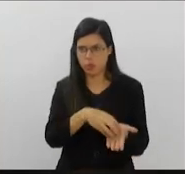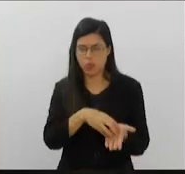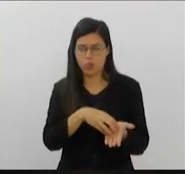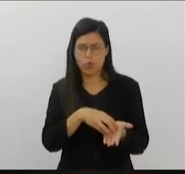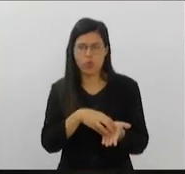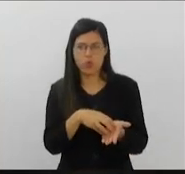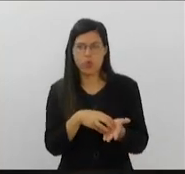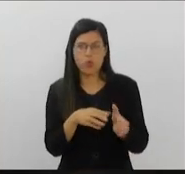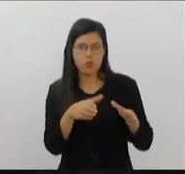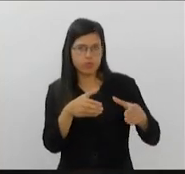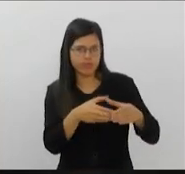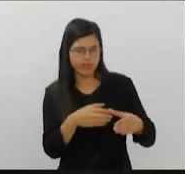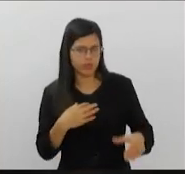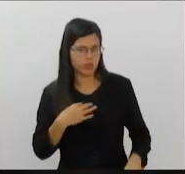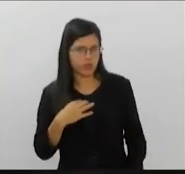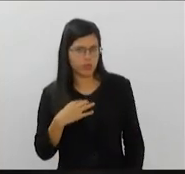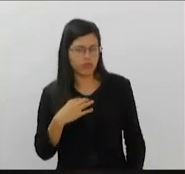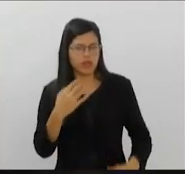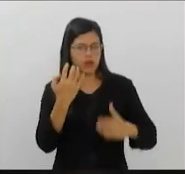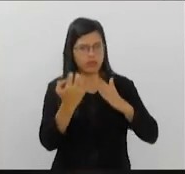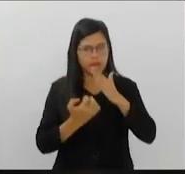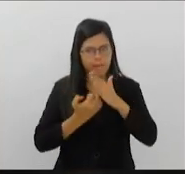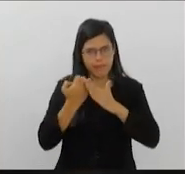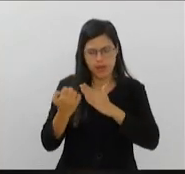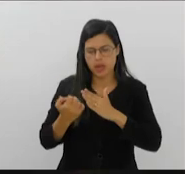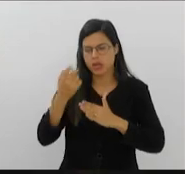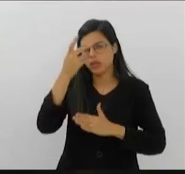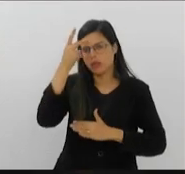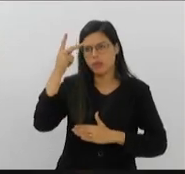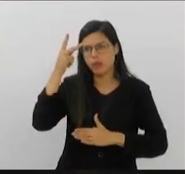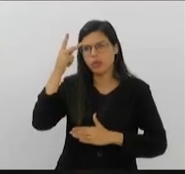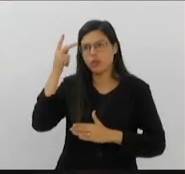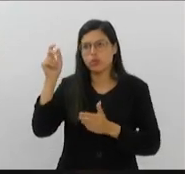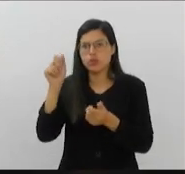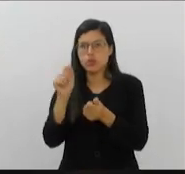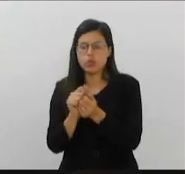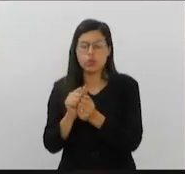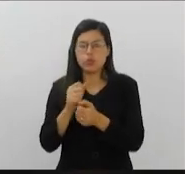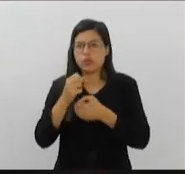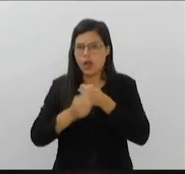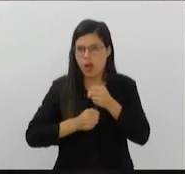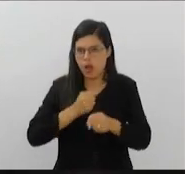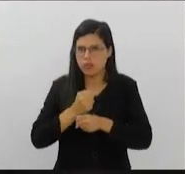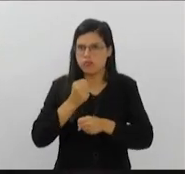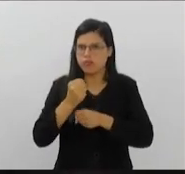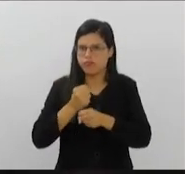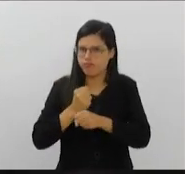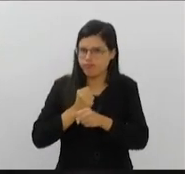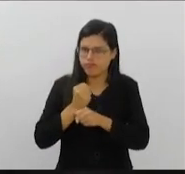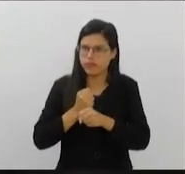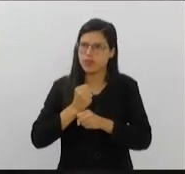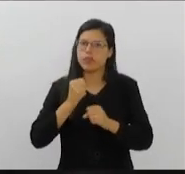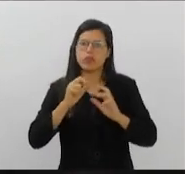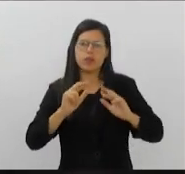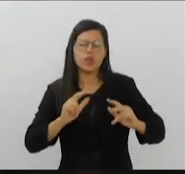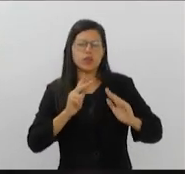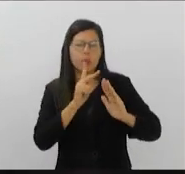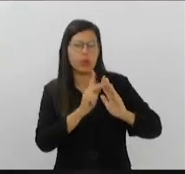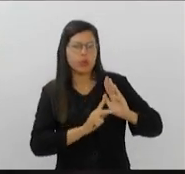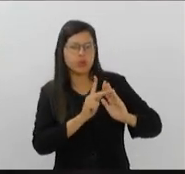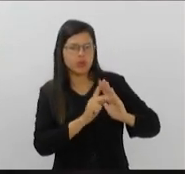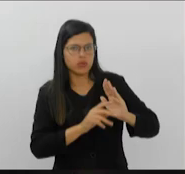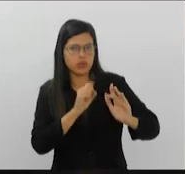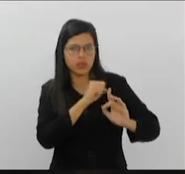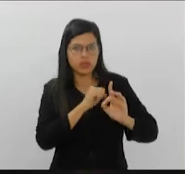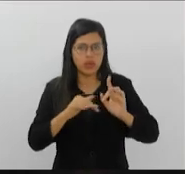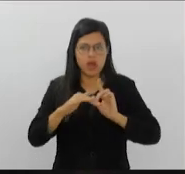um grupo de voluntários, de empresas, de pessoas que se juntam todos os anos, né, em diferentes projetos sociais, não só no Rio,